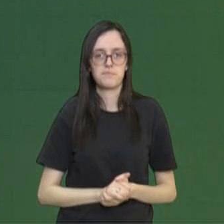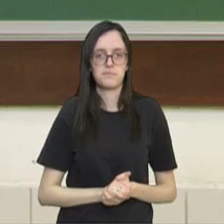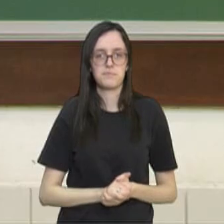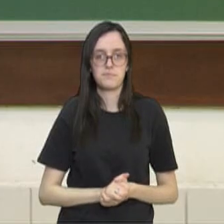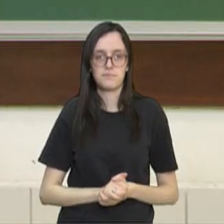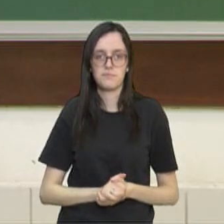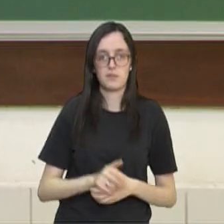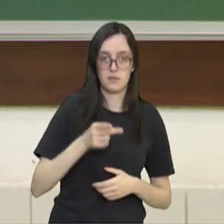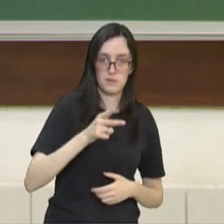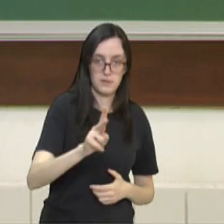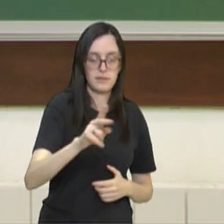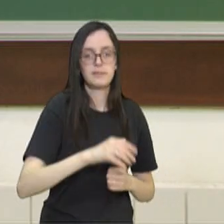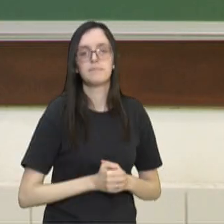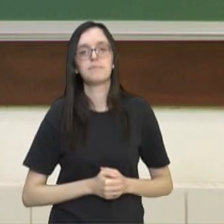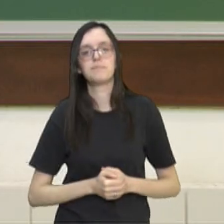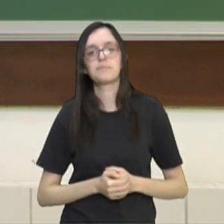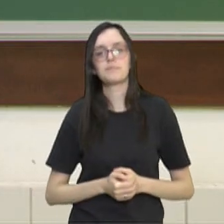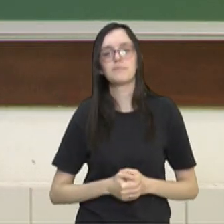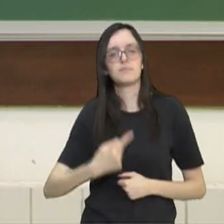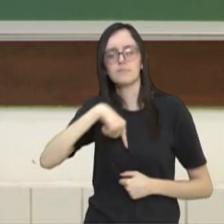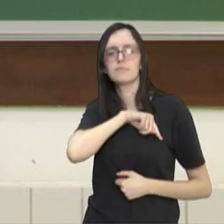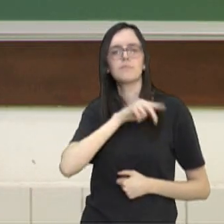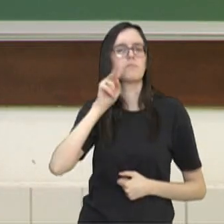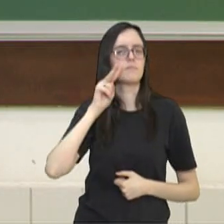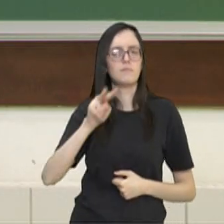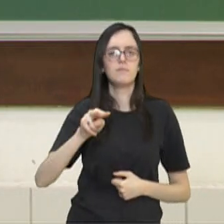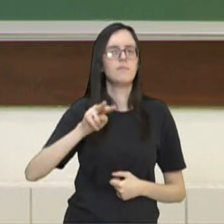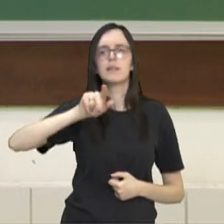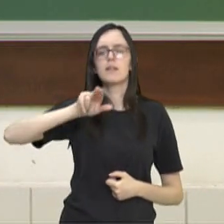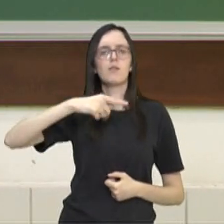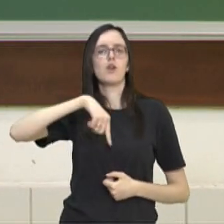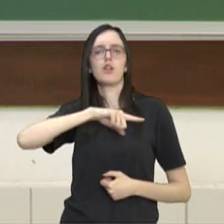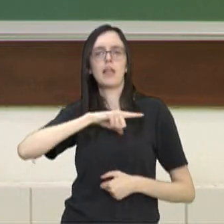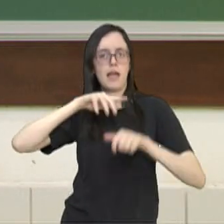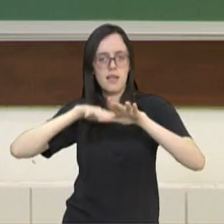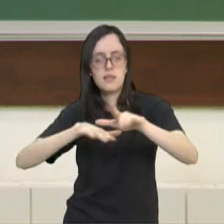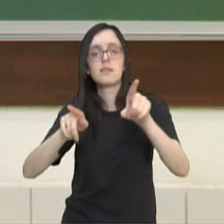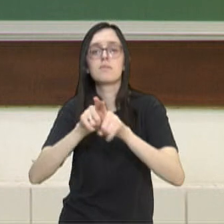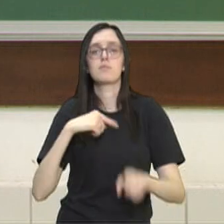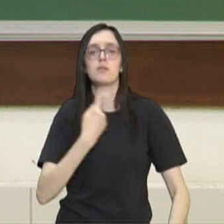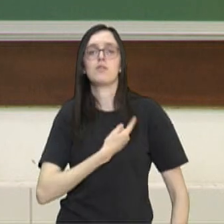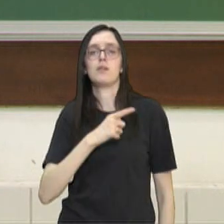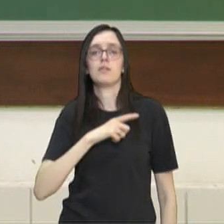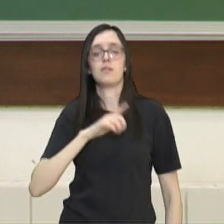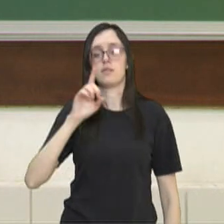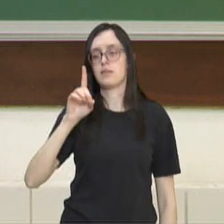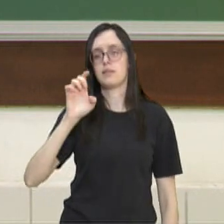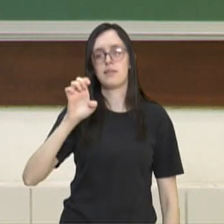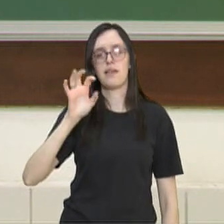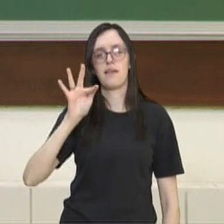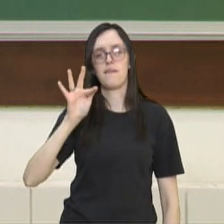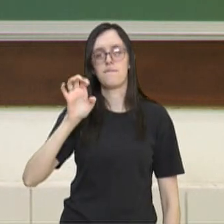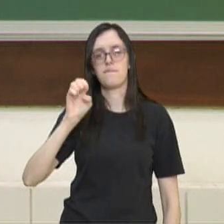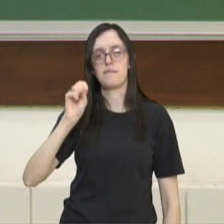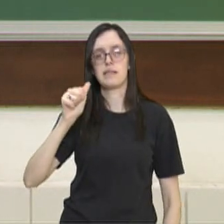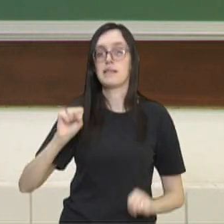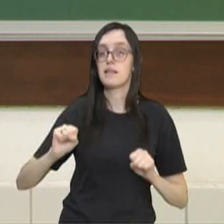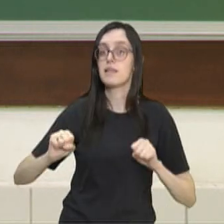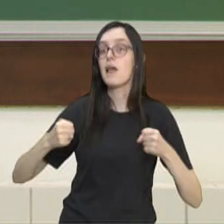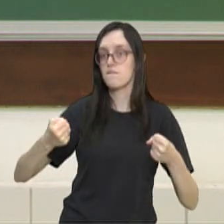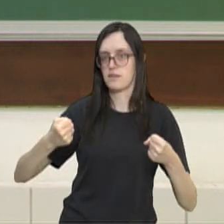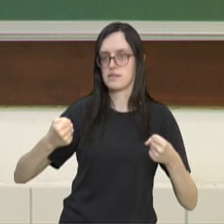a equipe seja vitoriosa, que tenha bastante gol, cesta, né? Pontos, certo? E assim ganhe a partida, tá